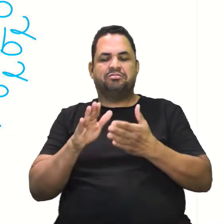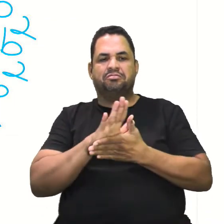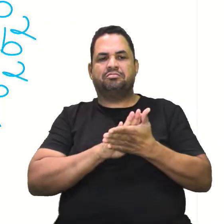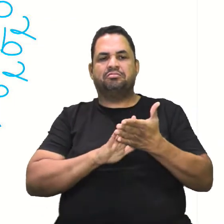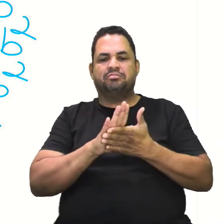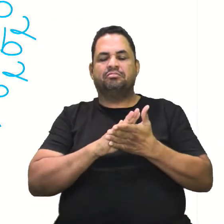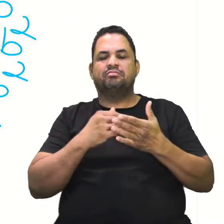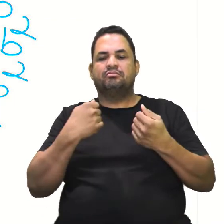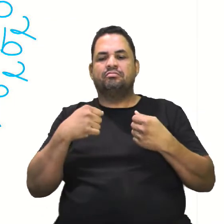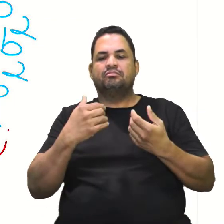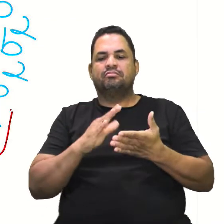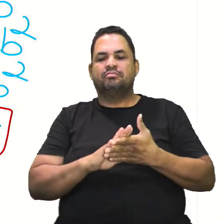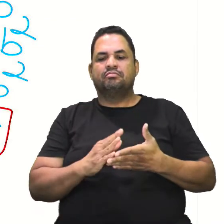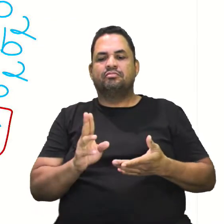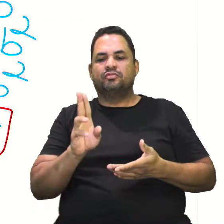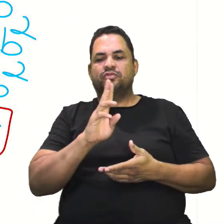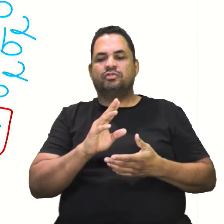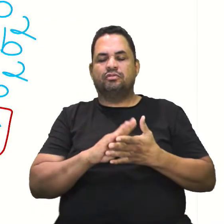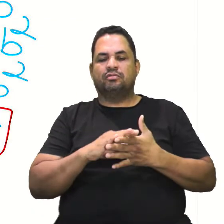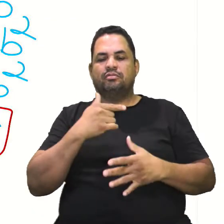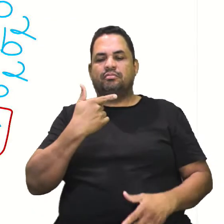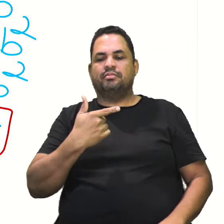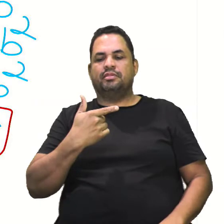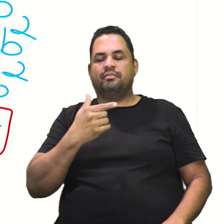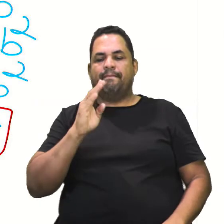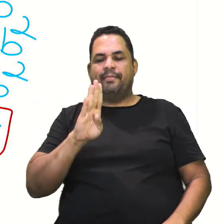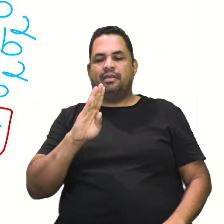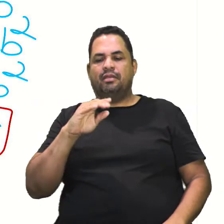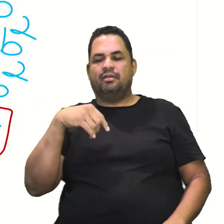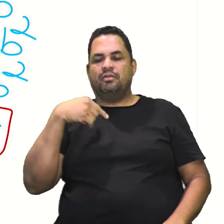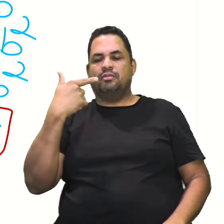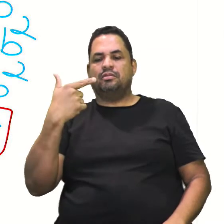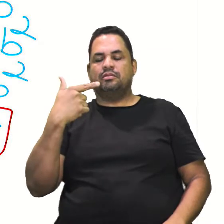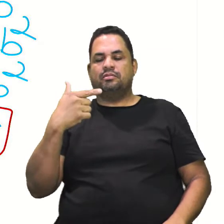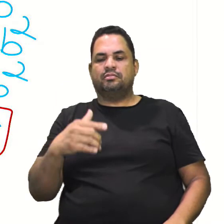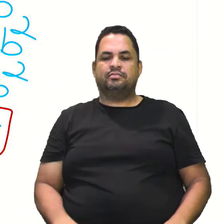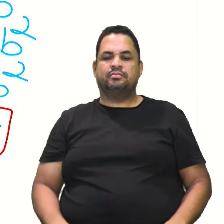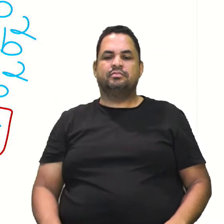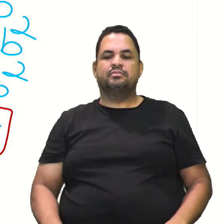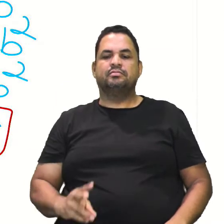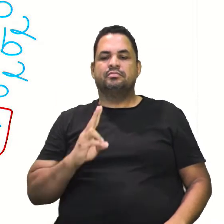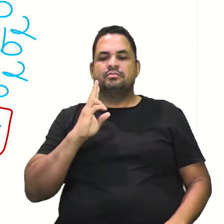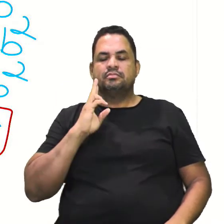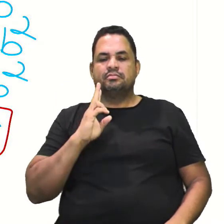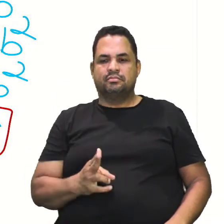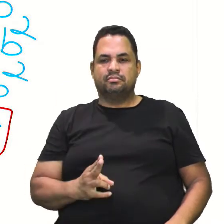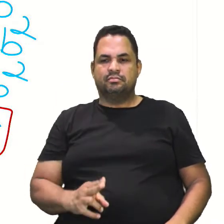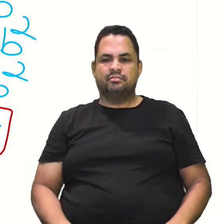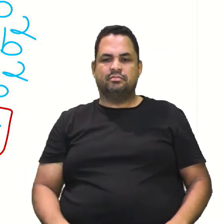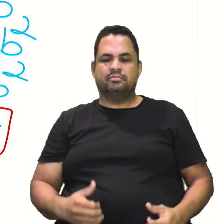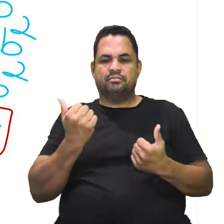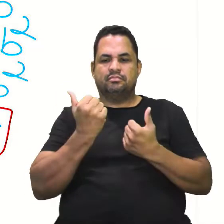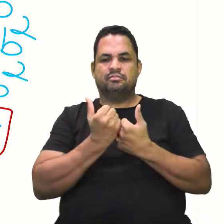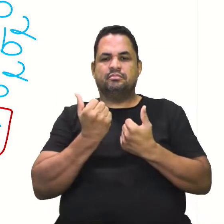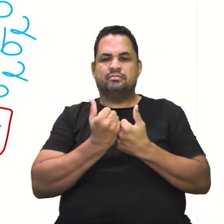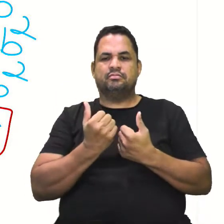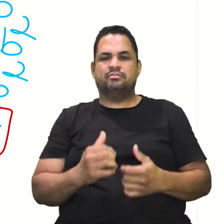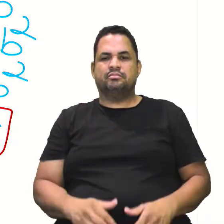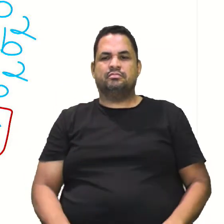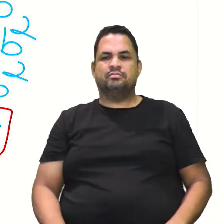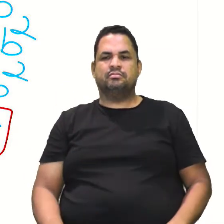a fórmula precisa só do B ao quadrado, né? Então a gente pode parar por aqui. Certo? Certo. Vamos lá substituir